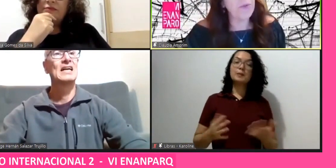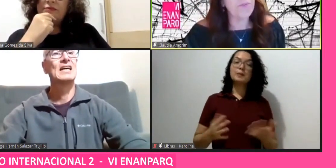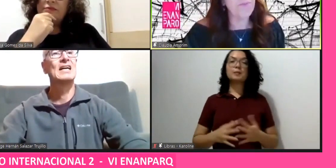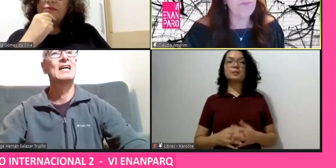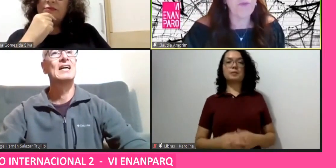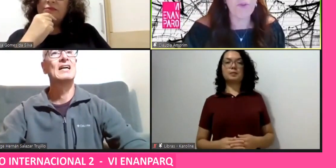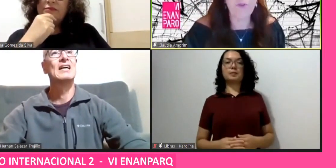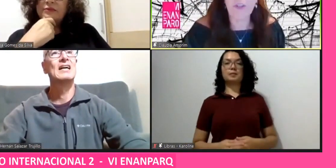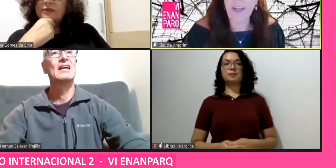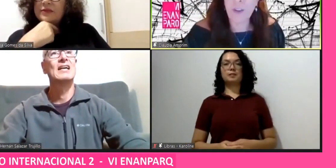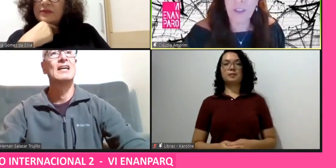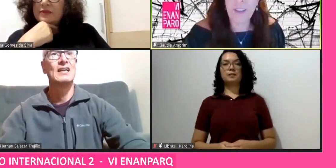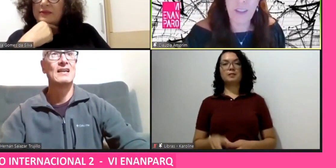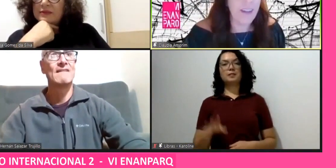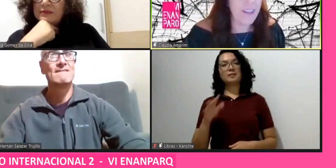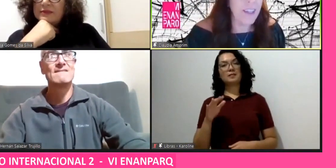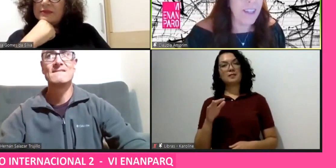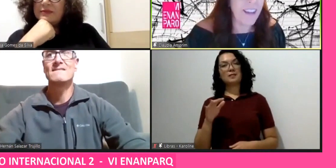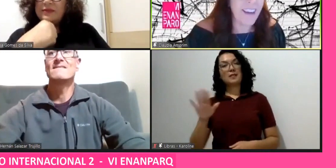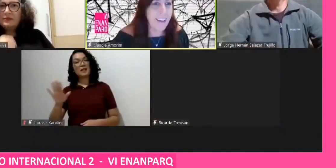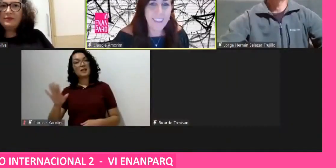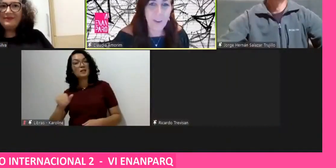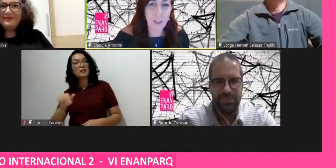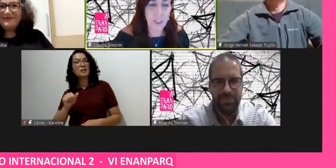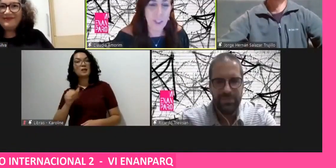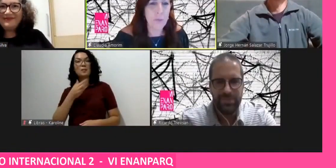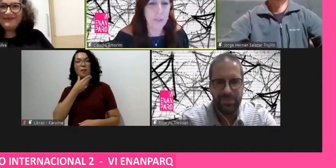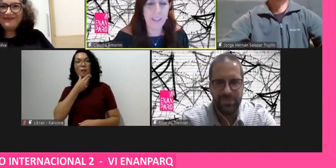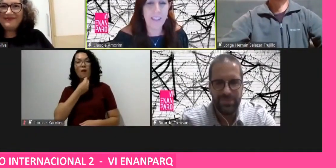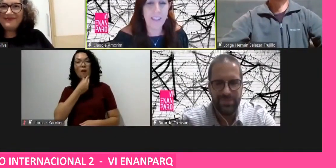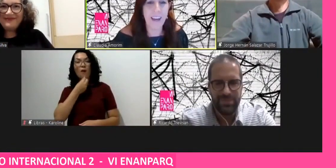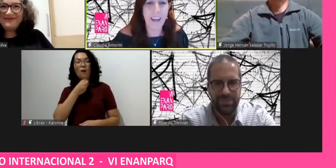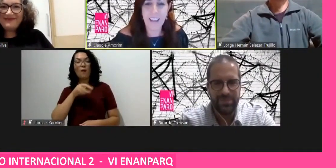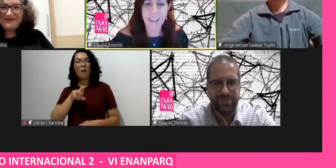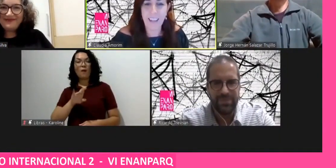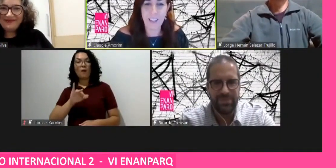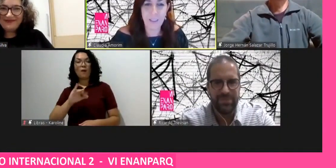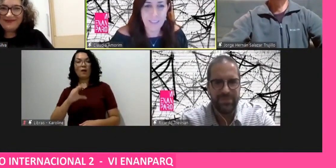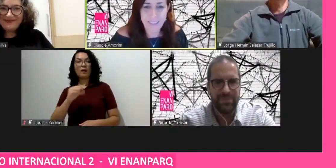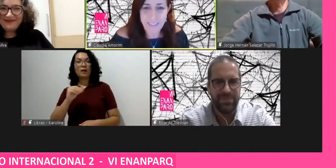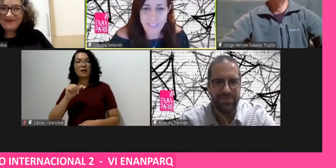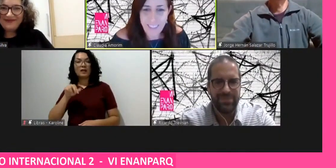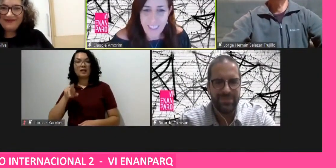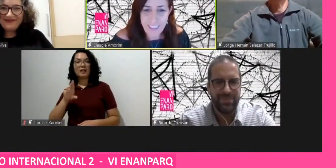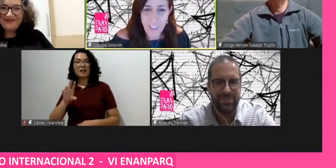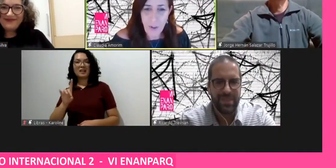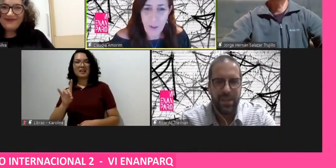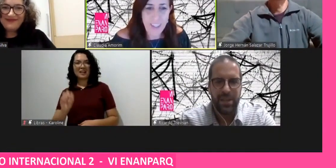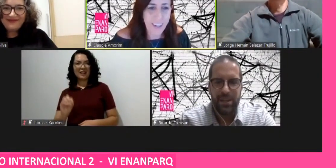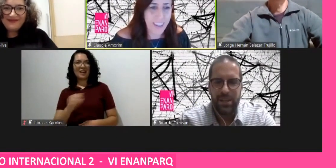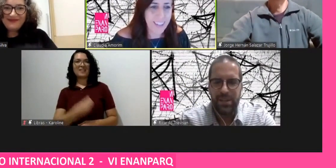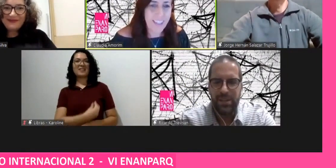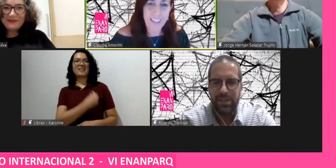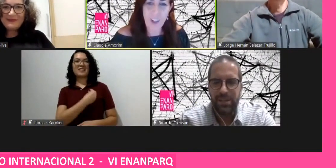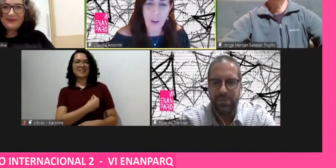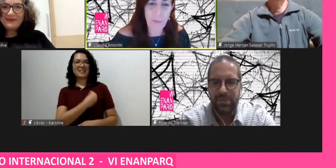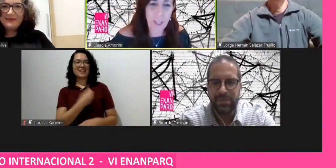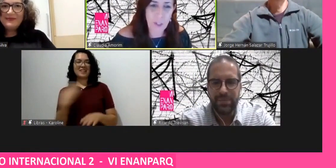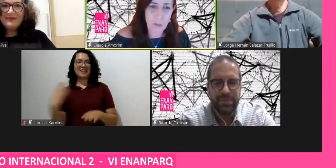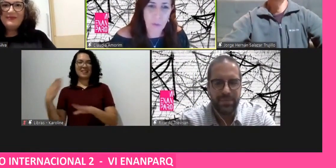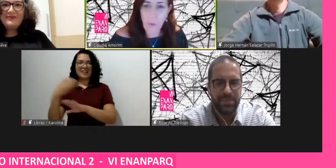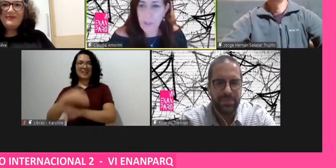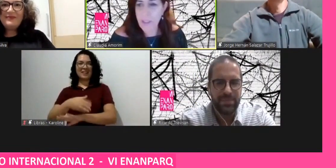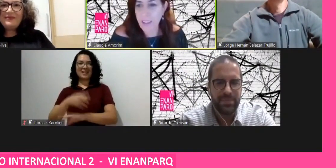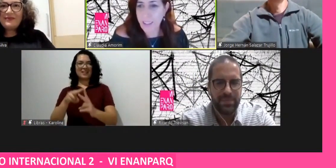Ricardo, o professor Ricardo já está aí na sala, eu acho que a gente precisa encerrar, né, Ricardo? Então, eu queria agradecer